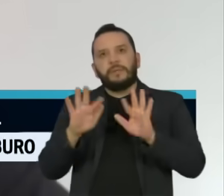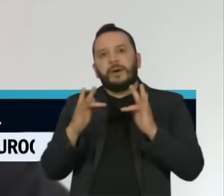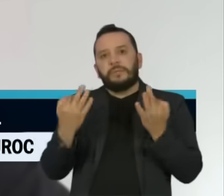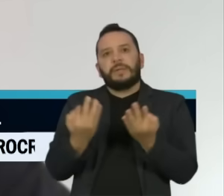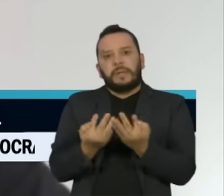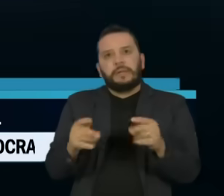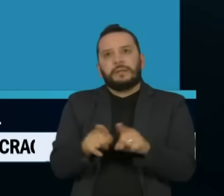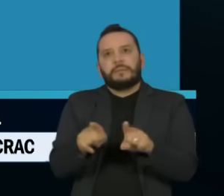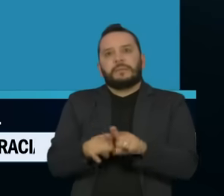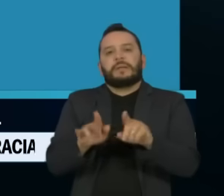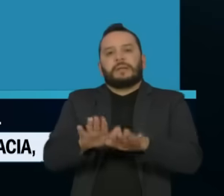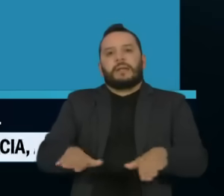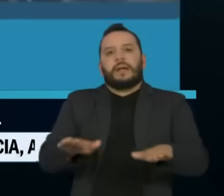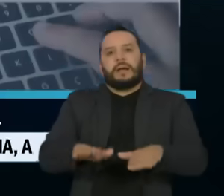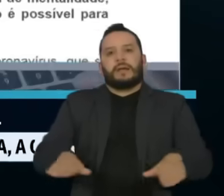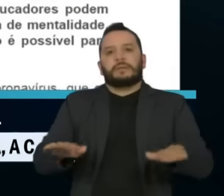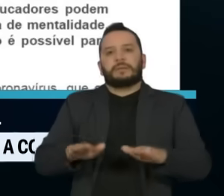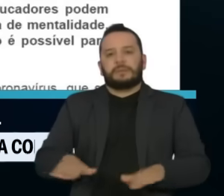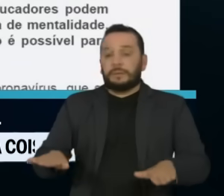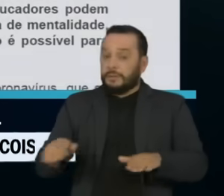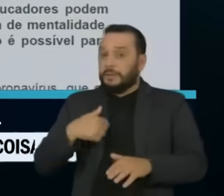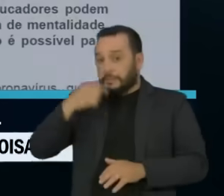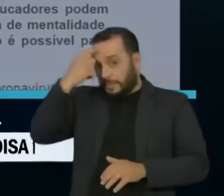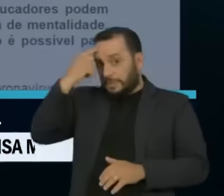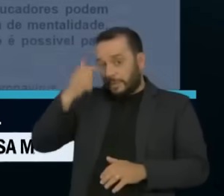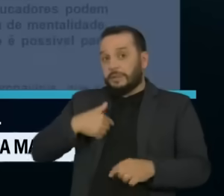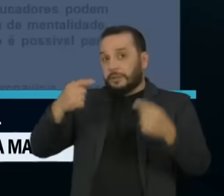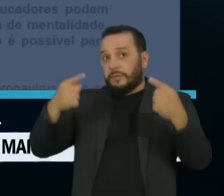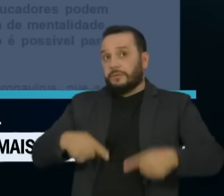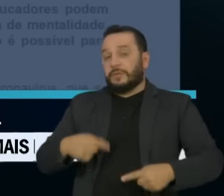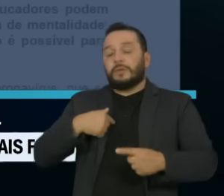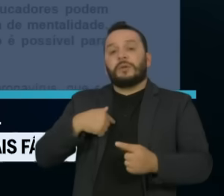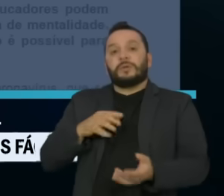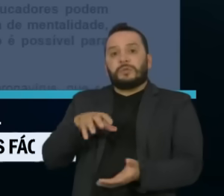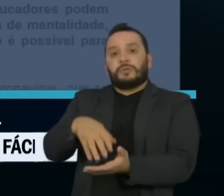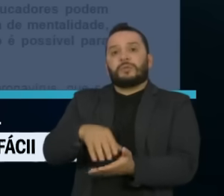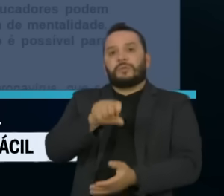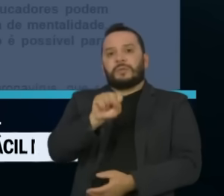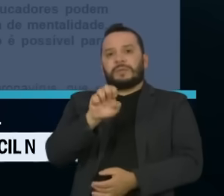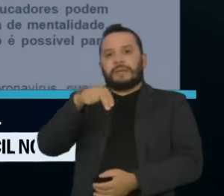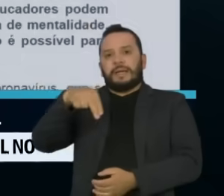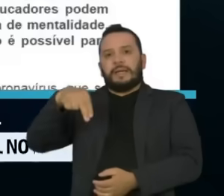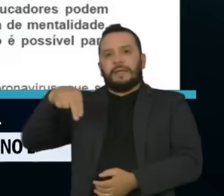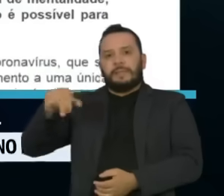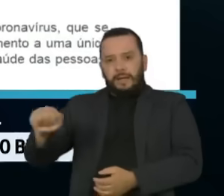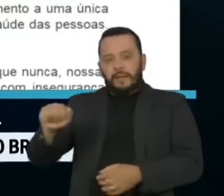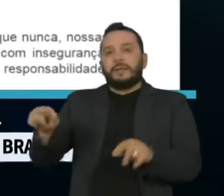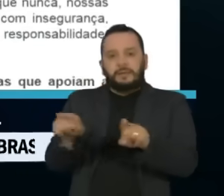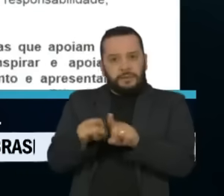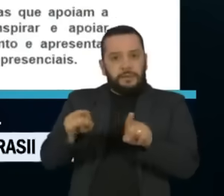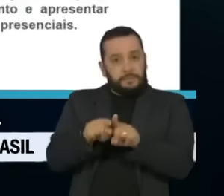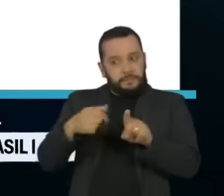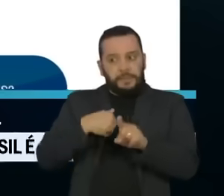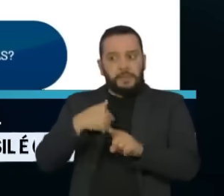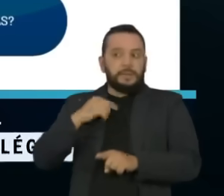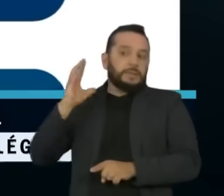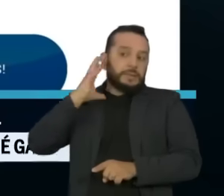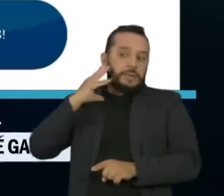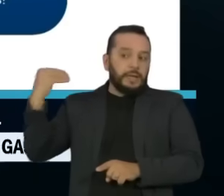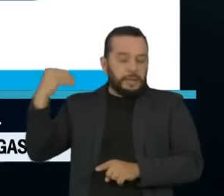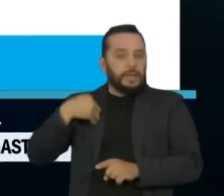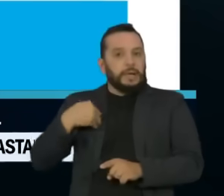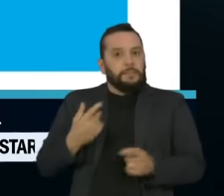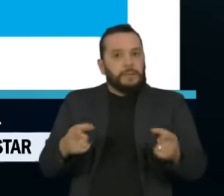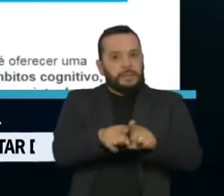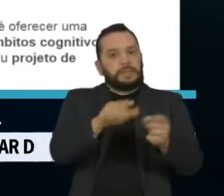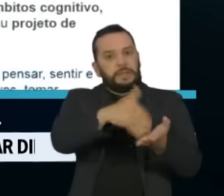as crianças. Pensando nesses desafios, o Instituto Ayrton Senna, em parceria com o Conselho Nacional de Secretários de Educação, passou